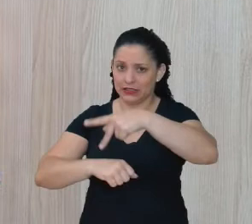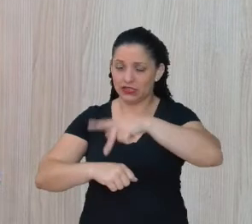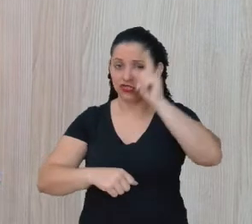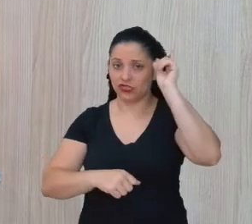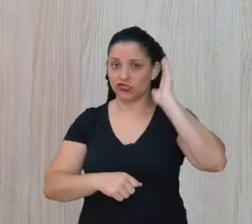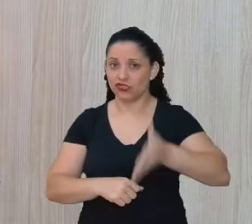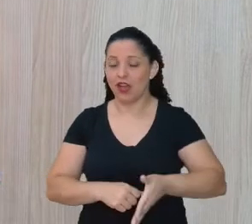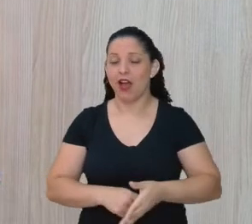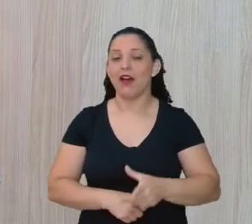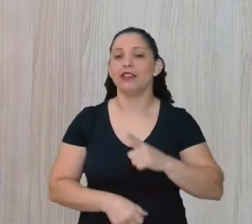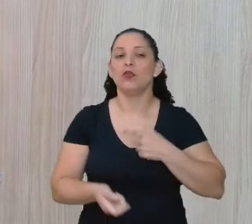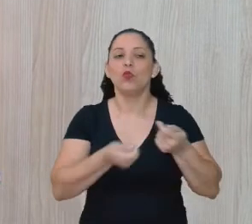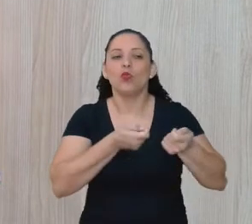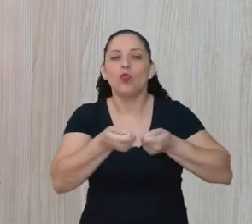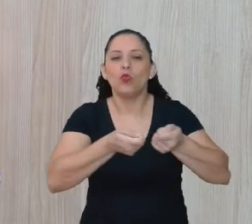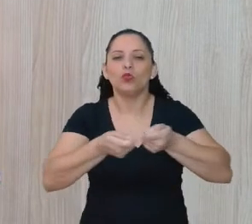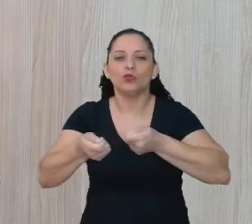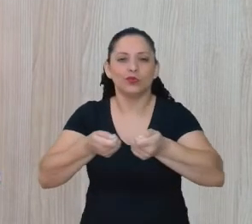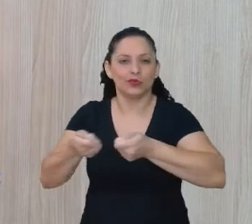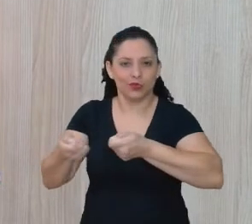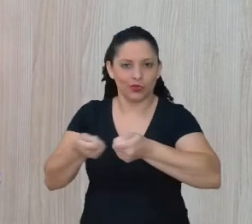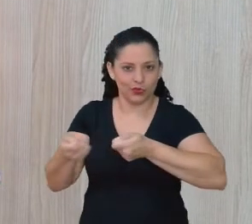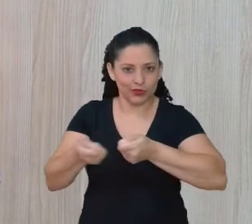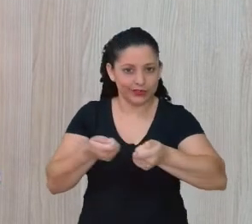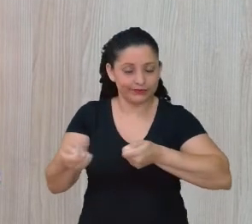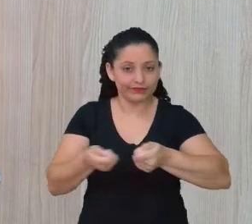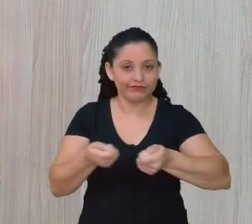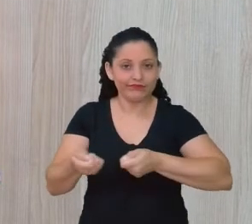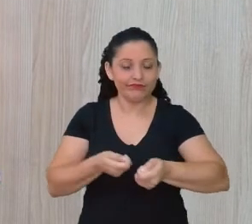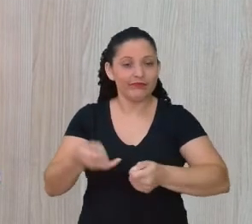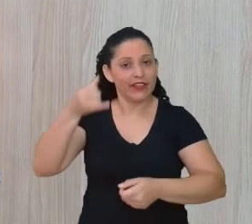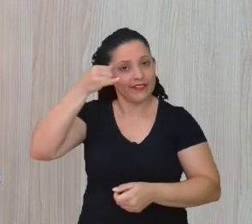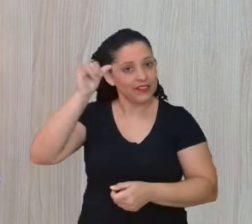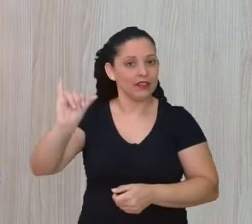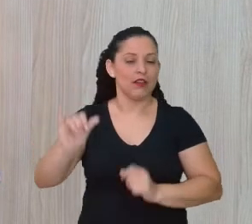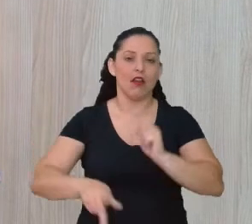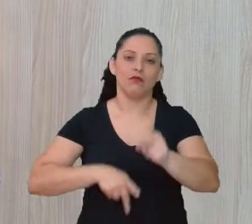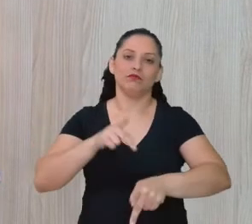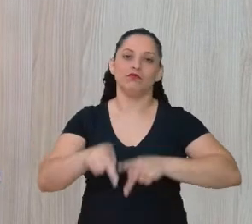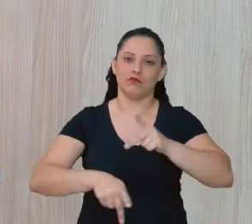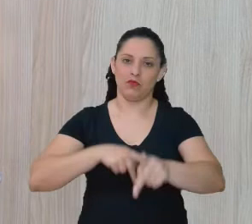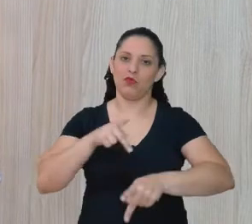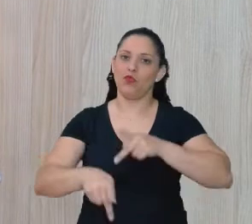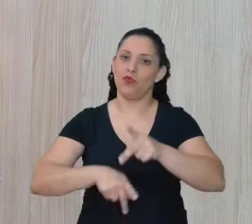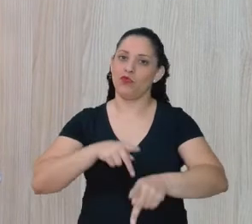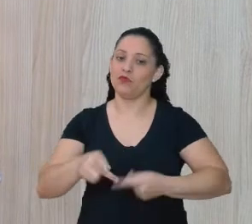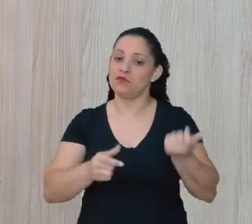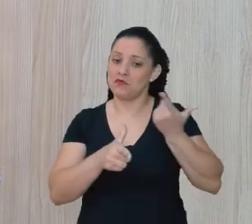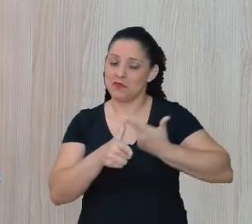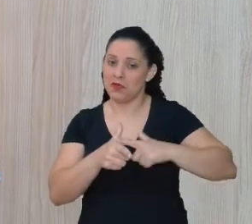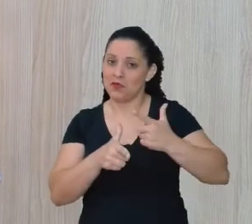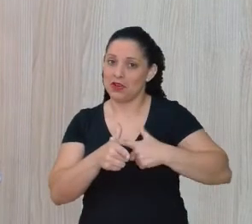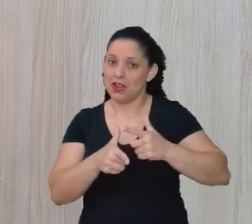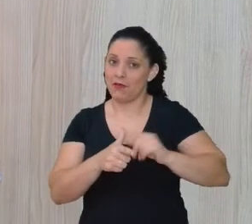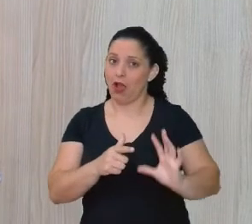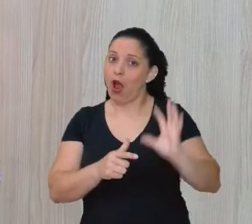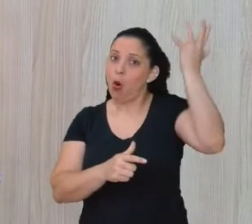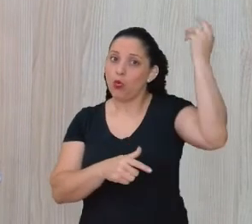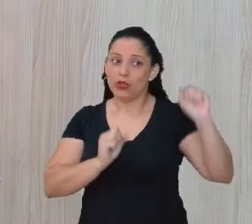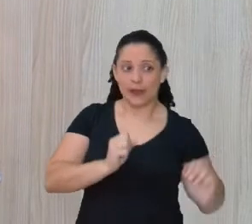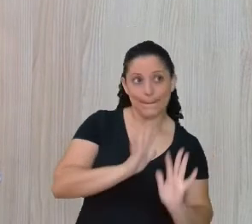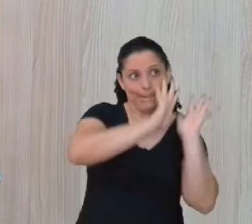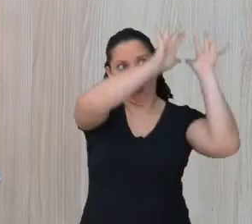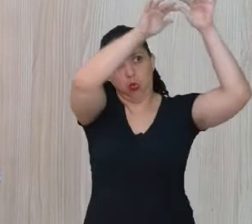né, para precaver, Exato. né, a população para que antes de acontecer, né,